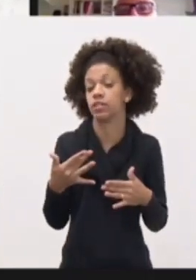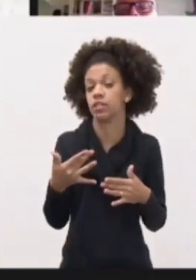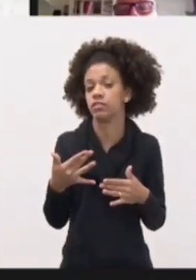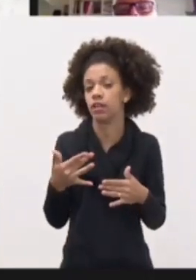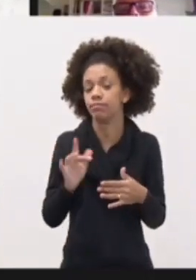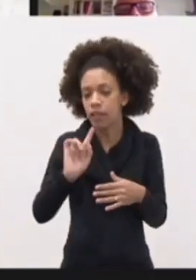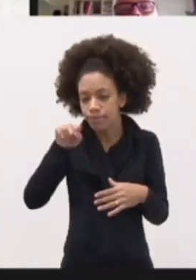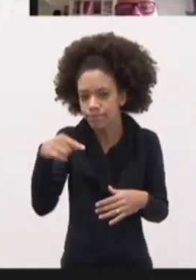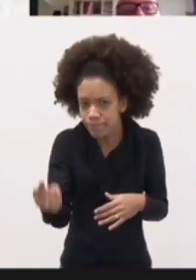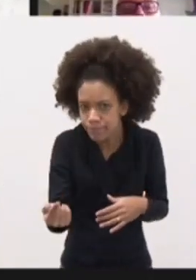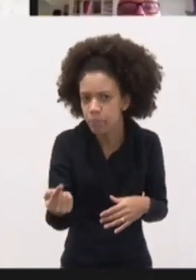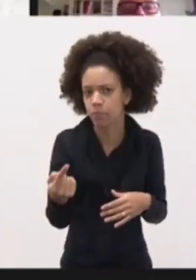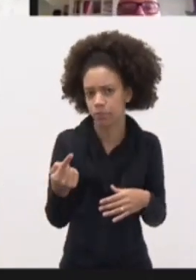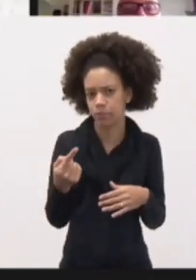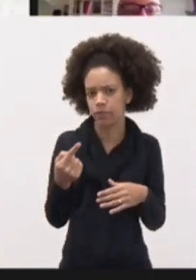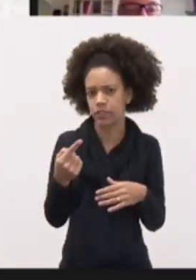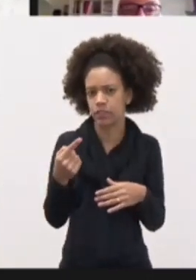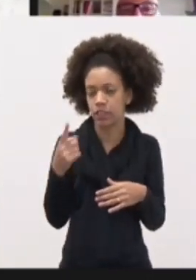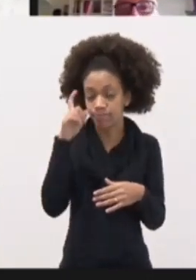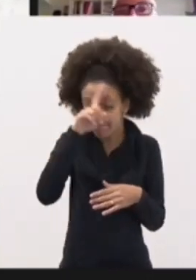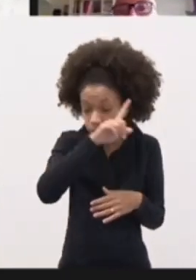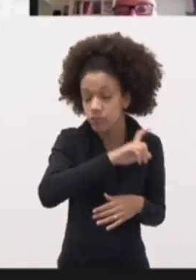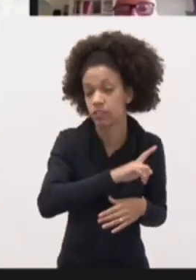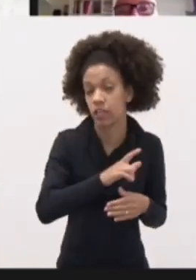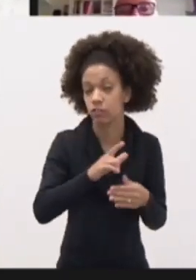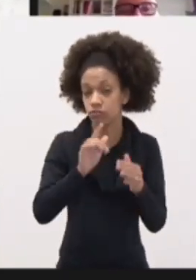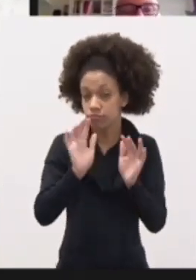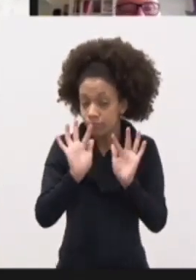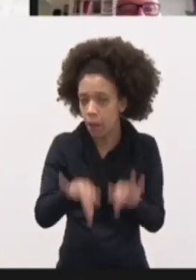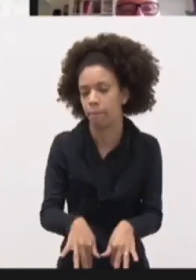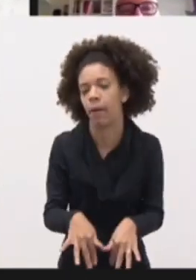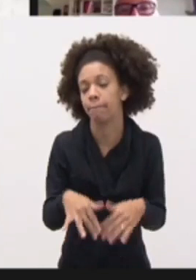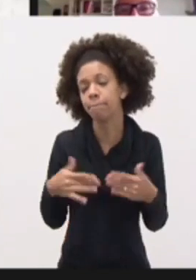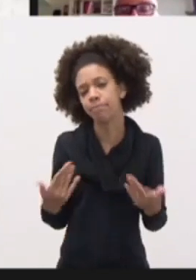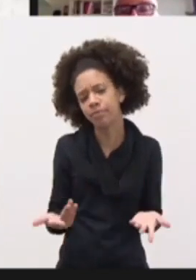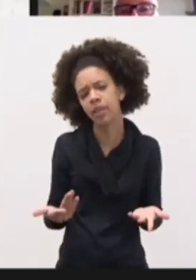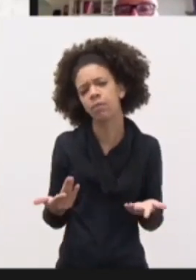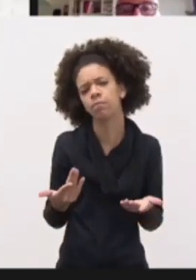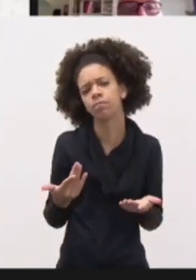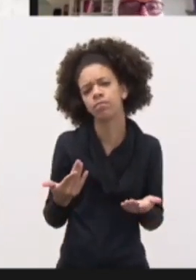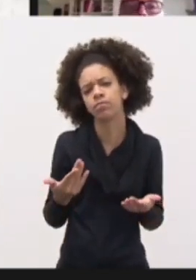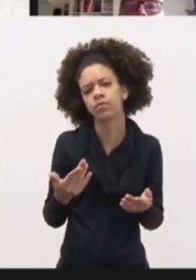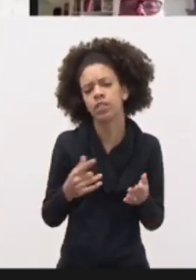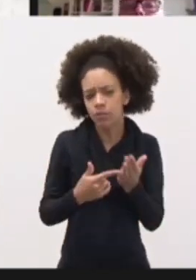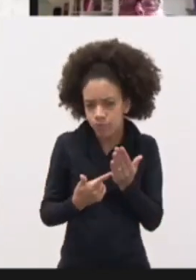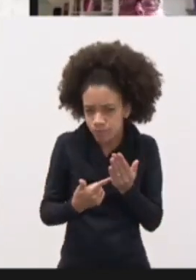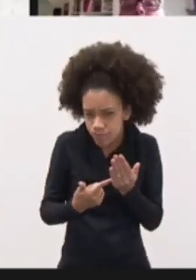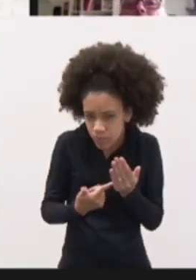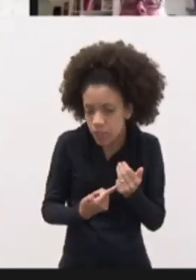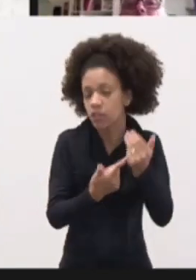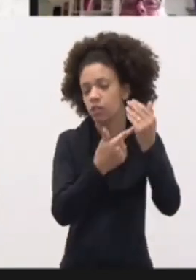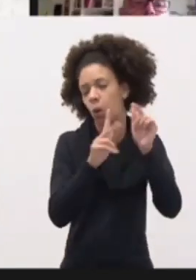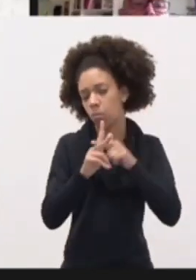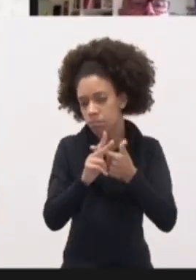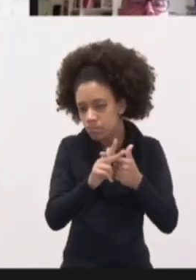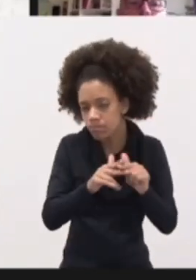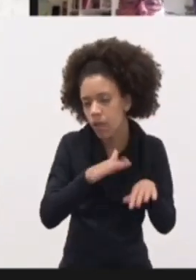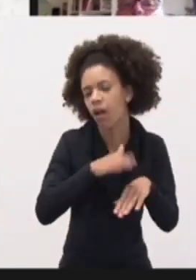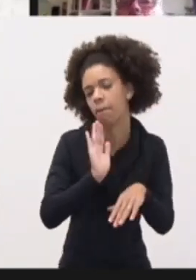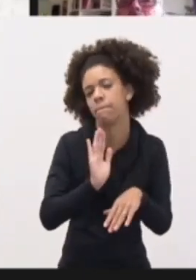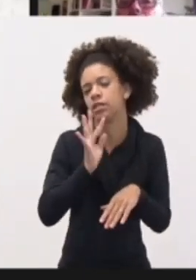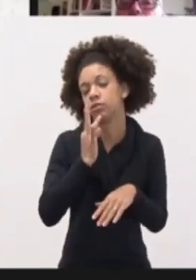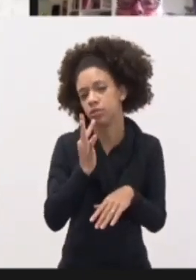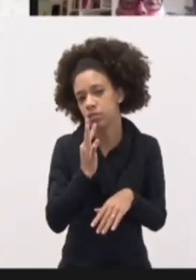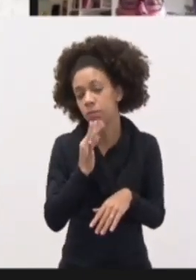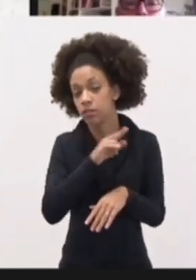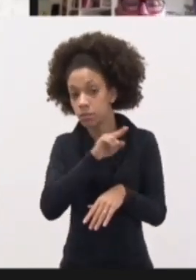passar, né? Então foi um pouco de contextualização e de onde a gente está falando, né? Tentando trazer mais ferramentas aí, mais conhecimento